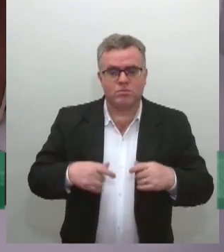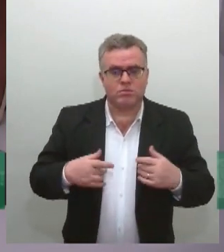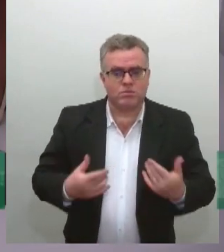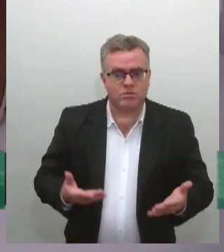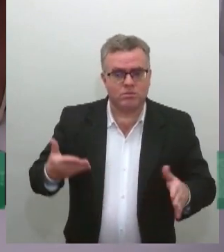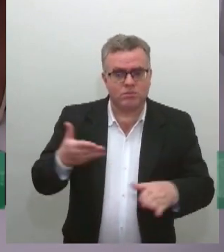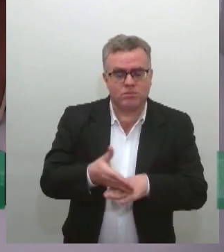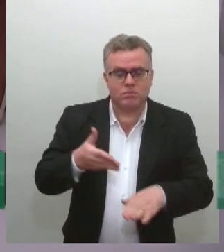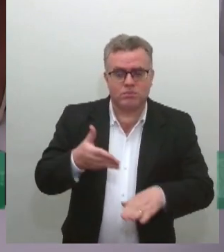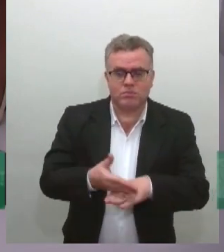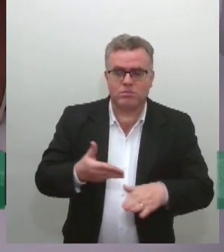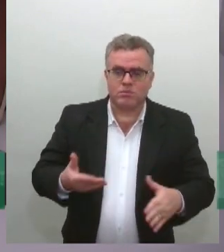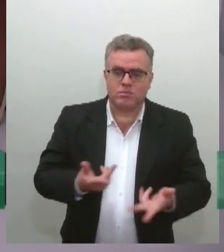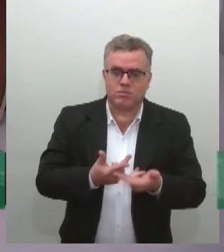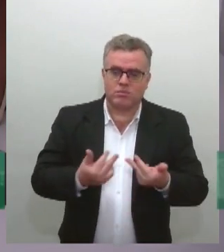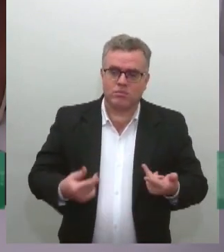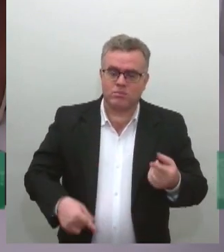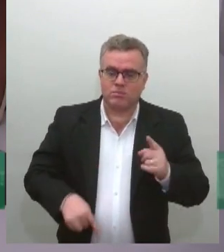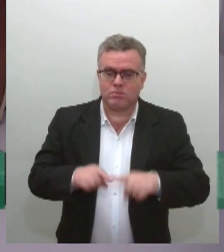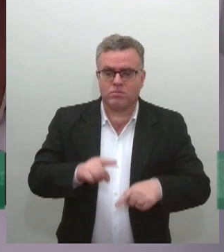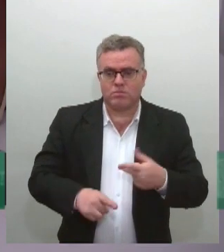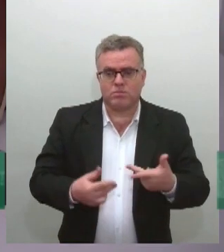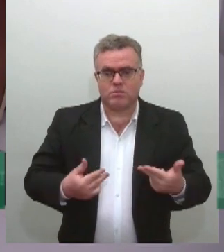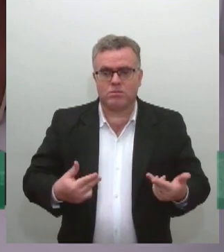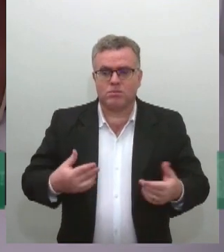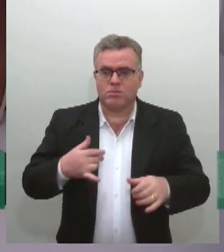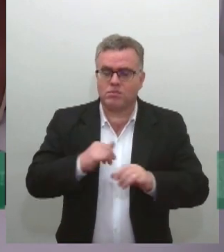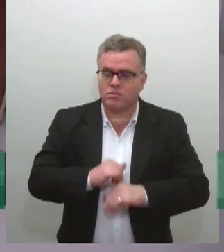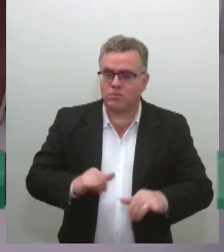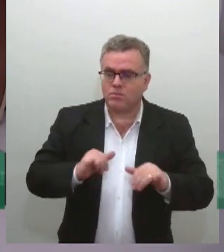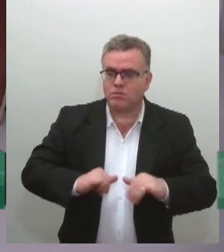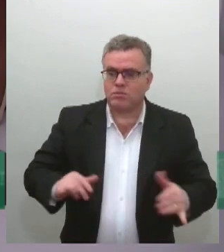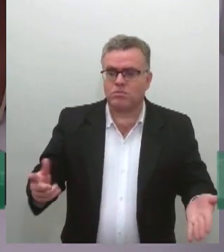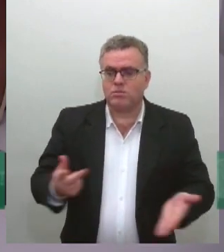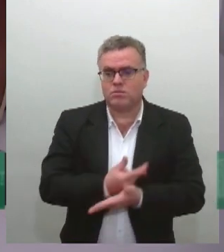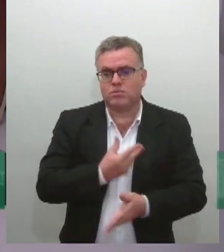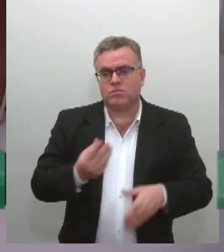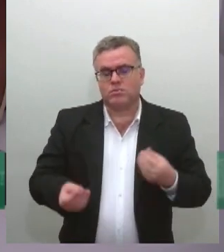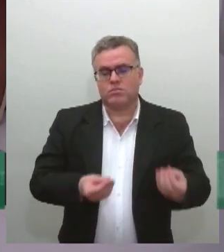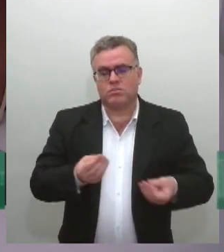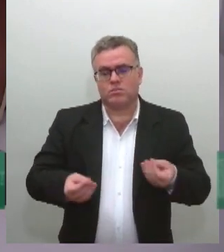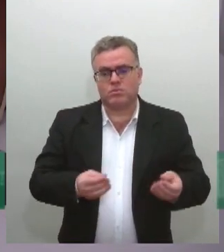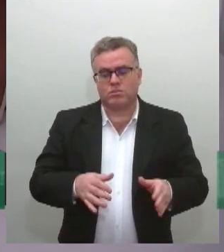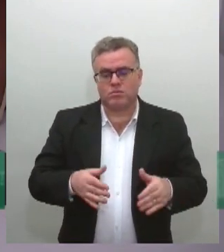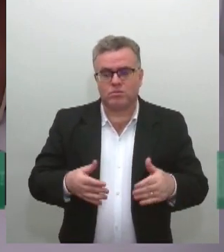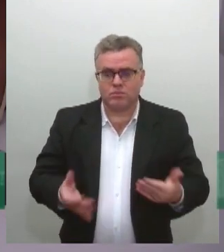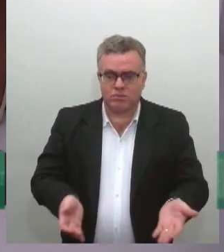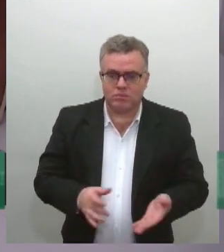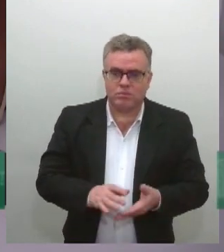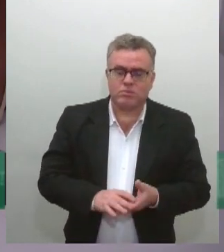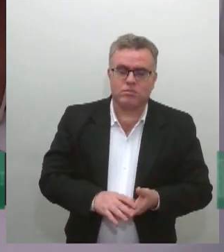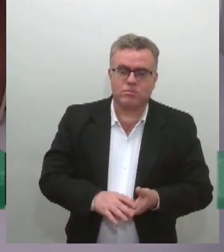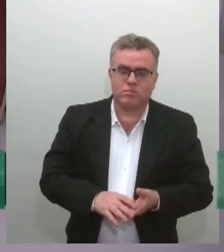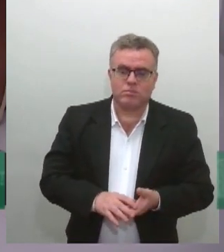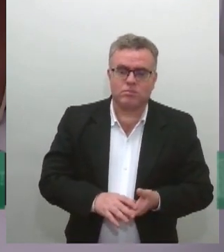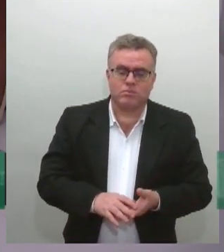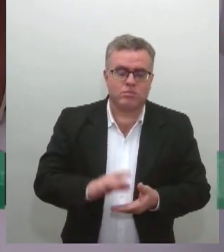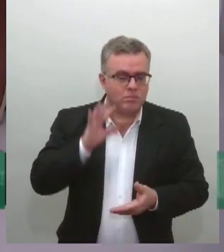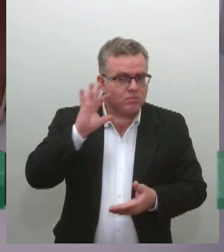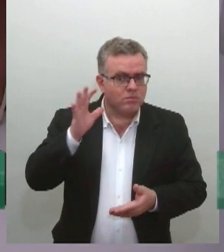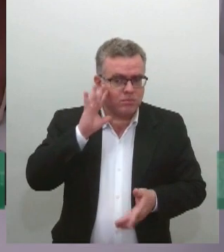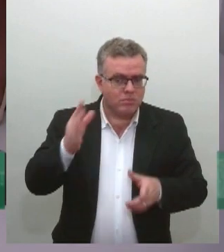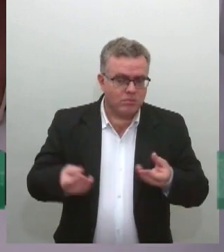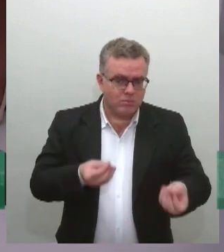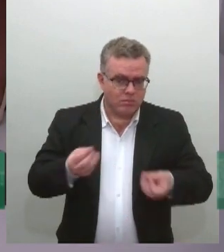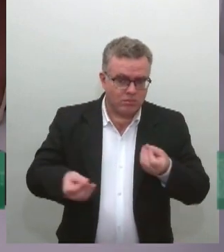para acessar algumas informações, acabam não acontecendo. Está se pensando em formas de